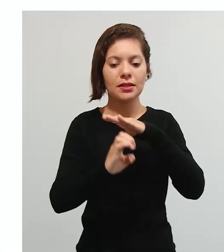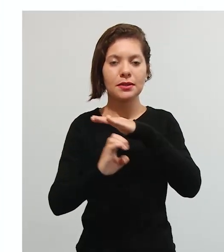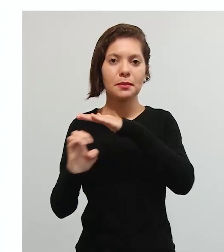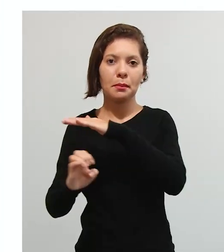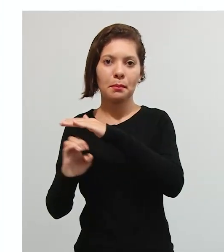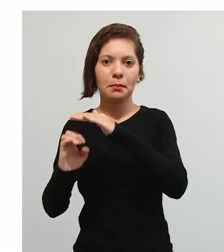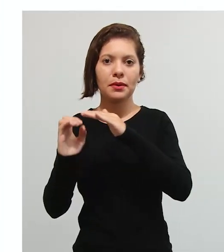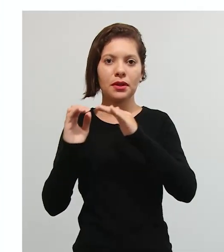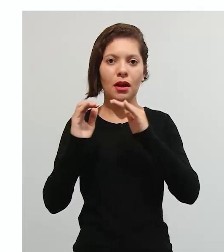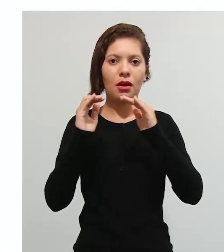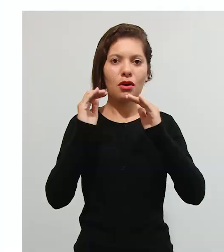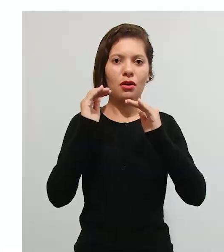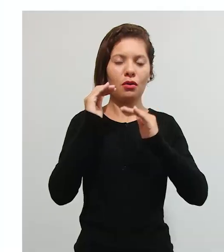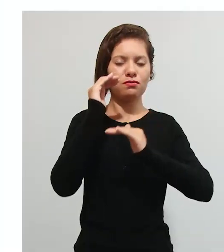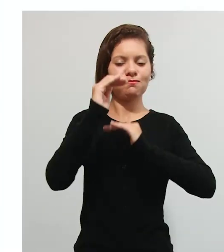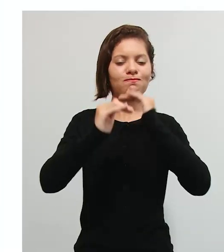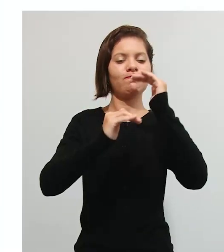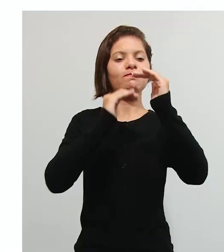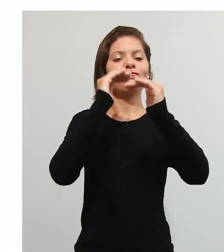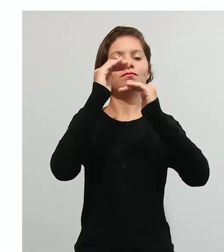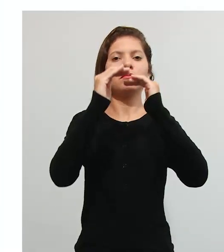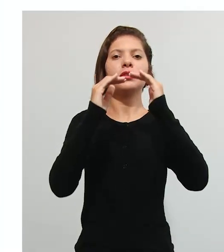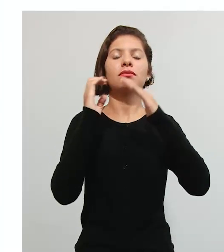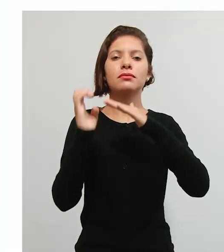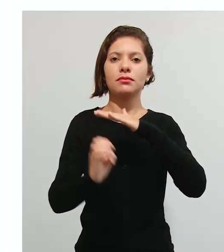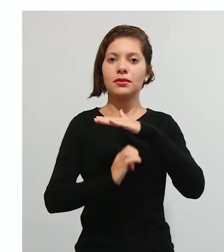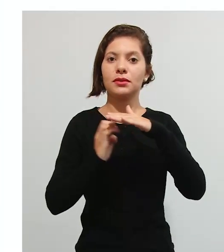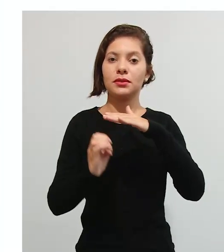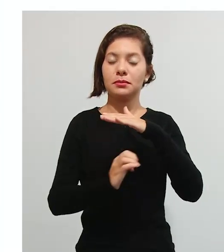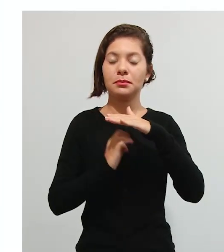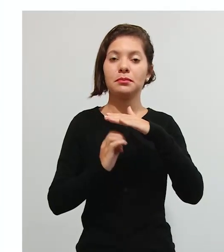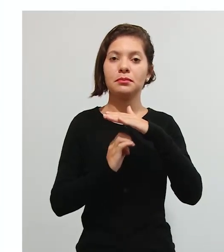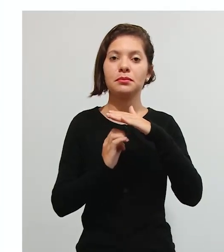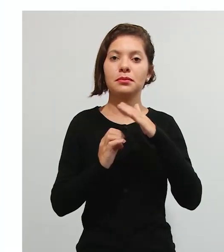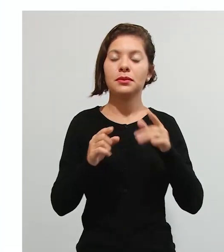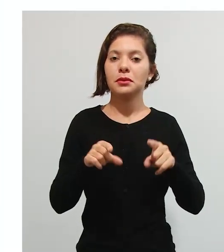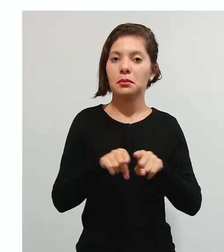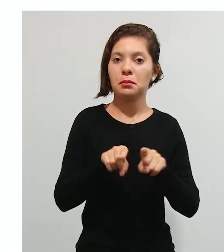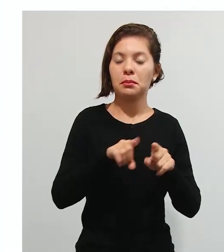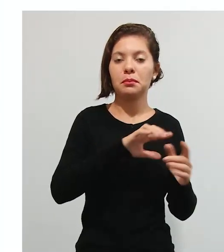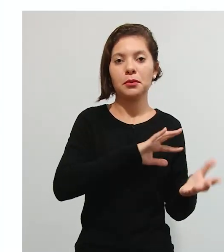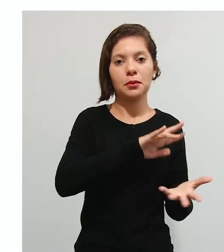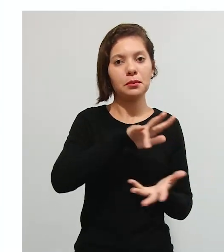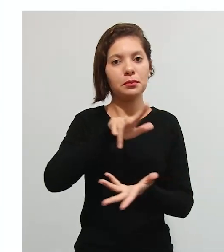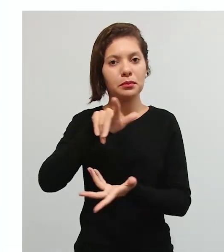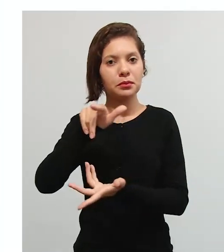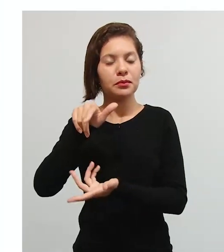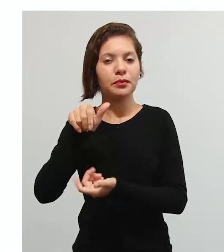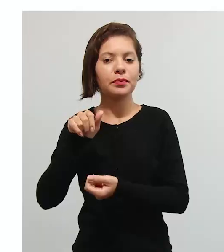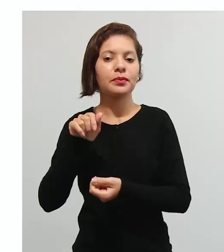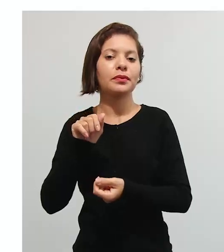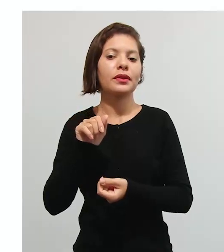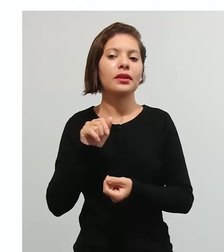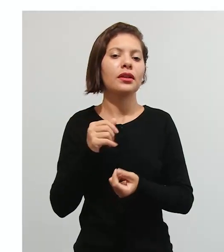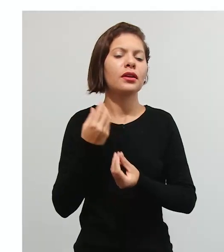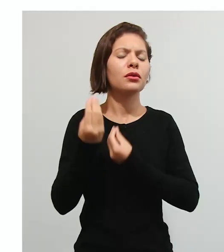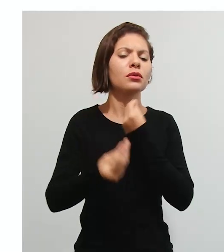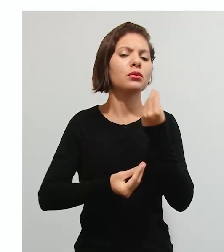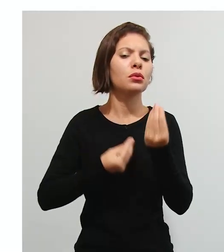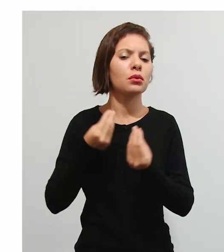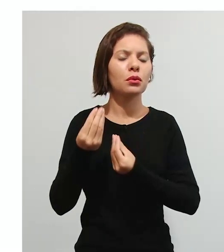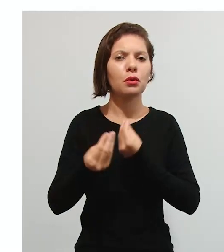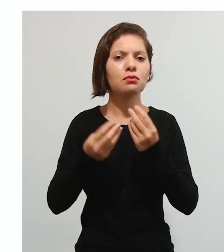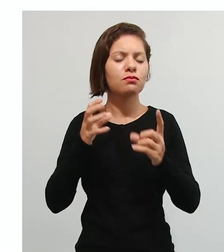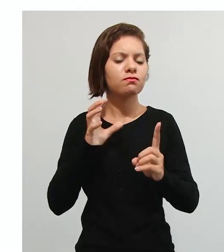né? Um crescimento das grandes empresas multinacionais pelo mundo, né? E como isso